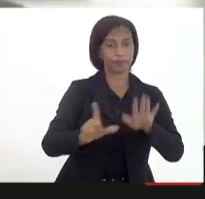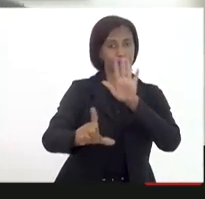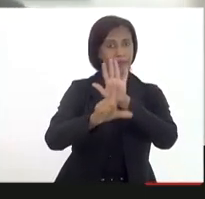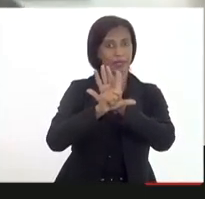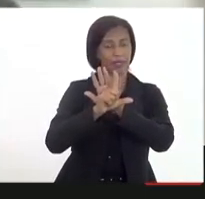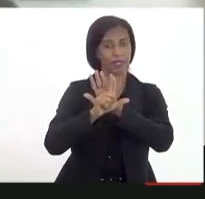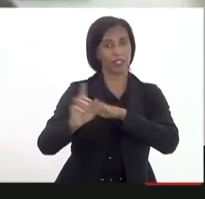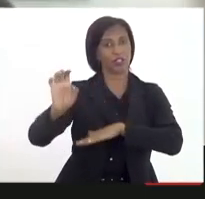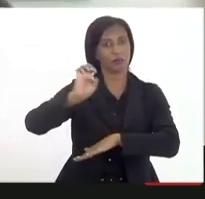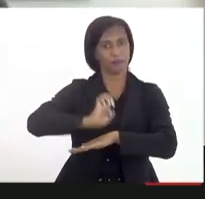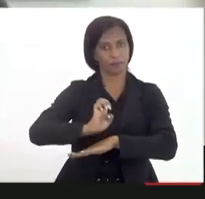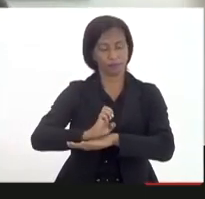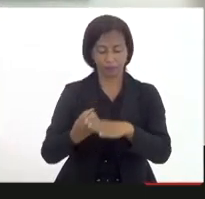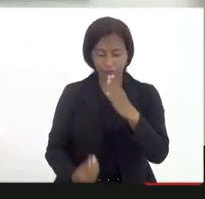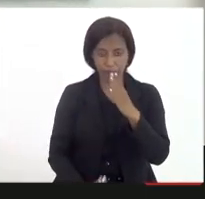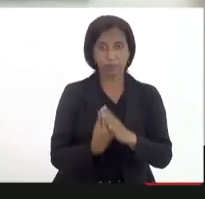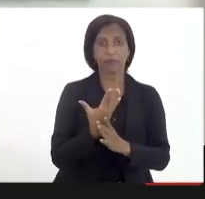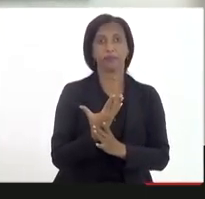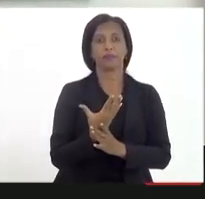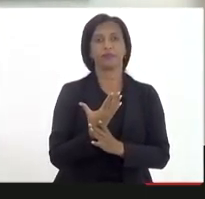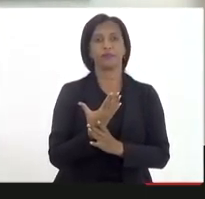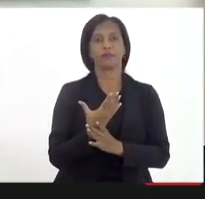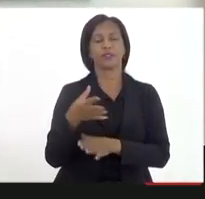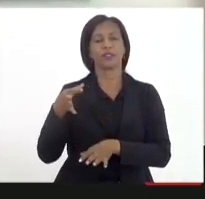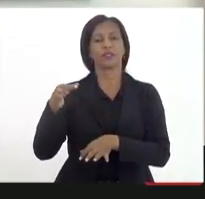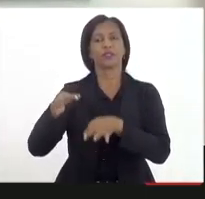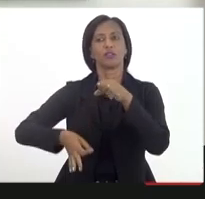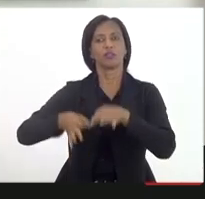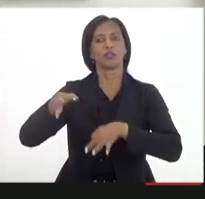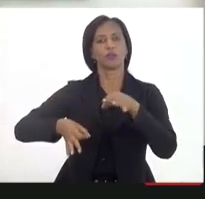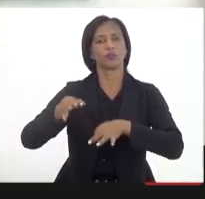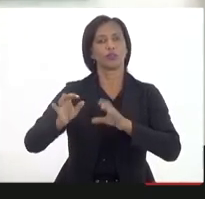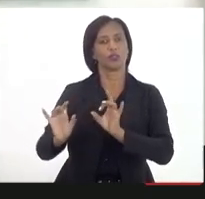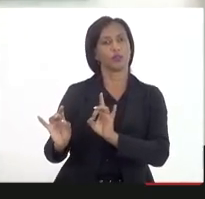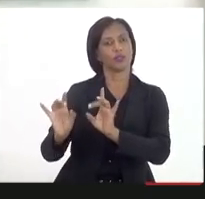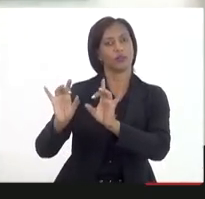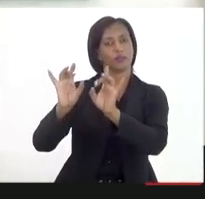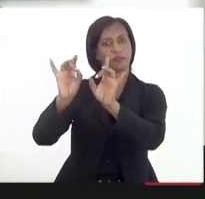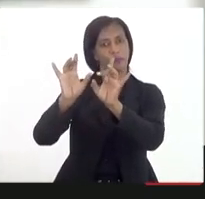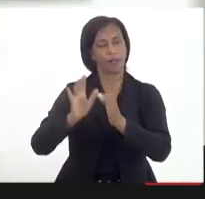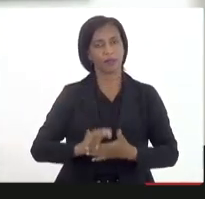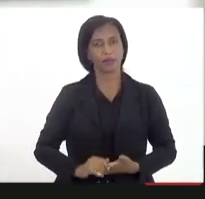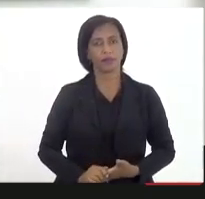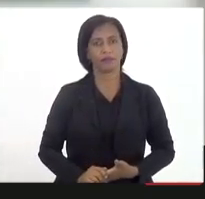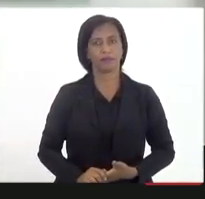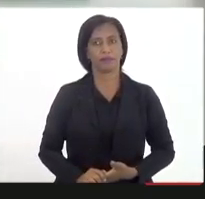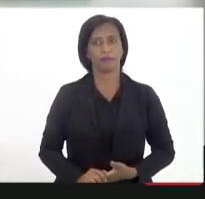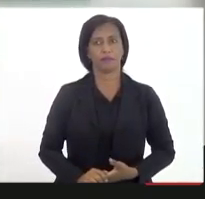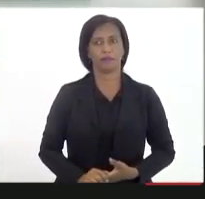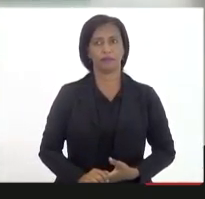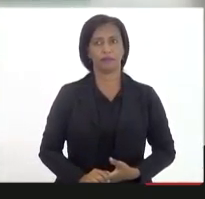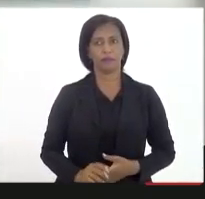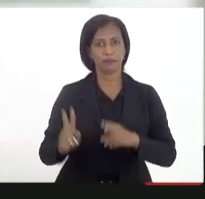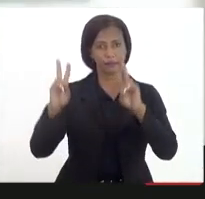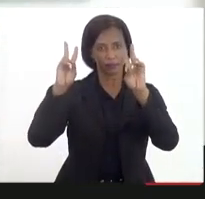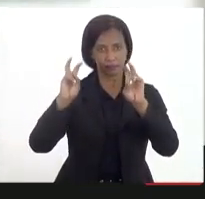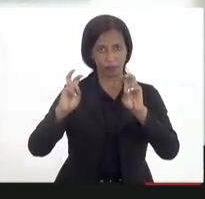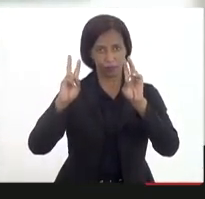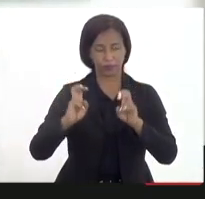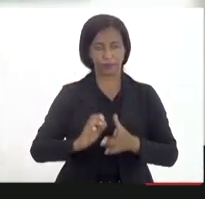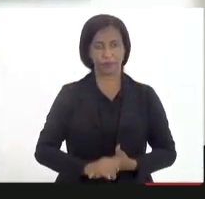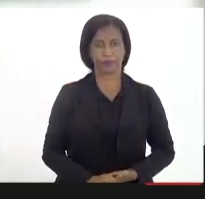estadual a criação de uma Justiça especializada sobre o tema